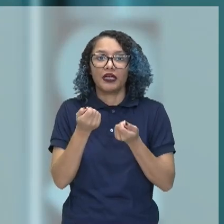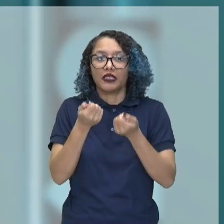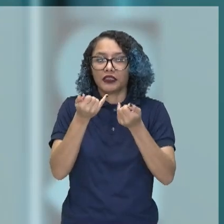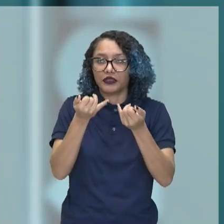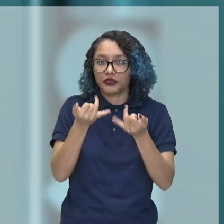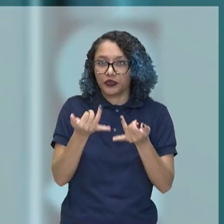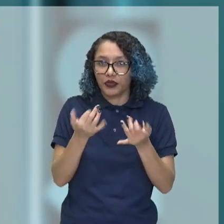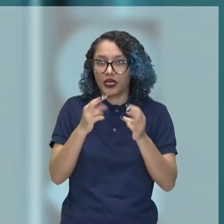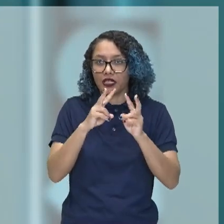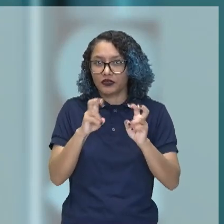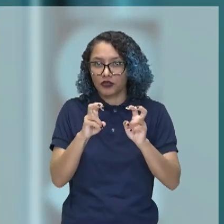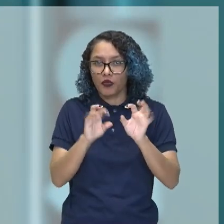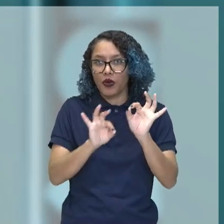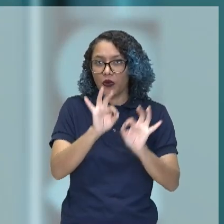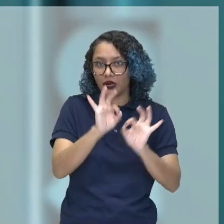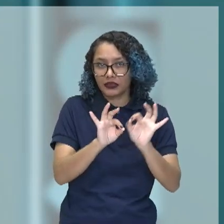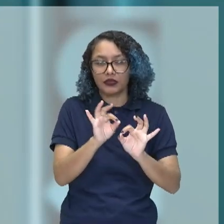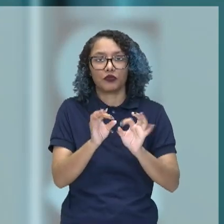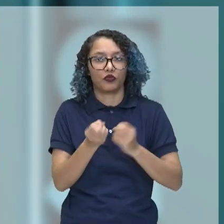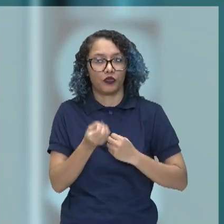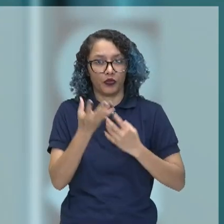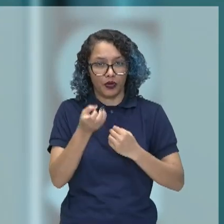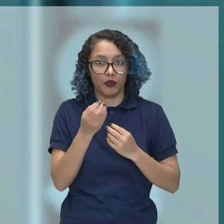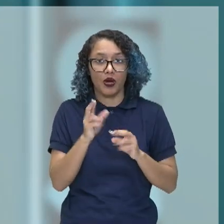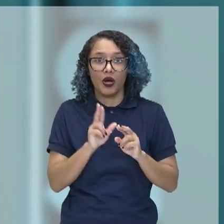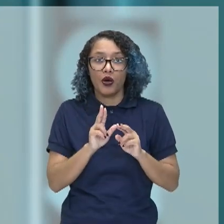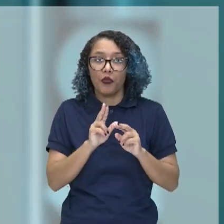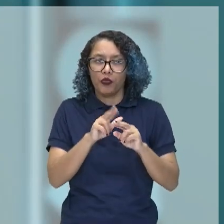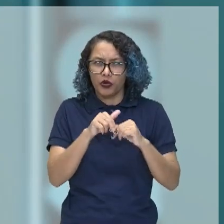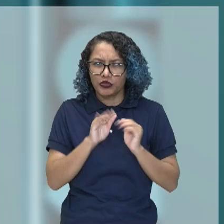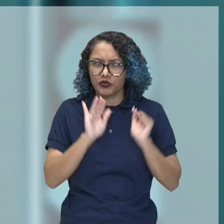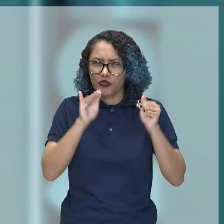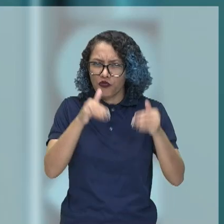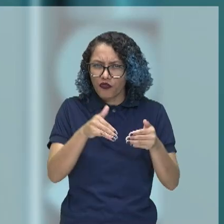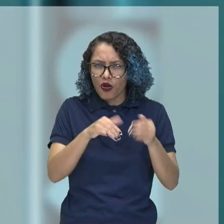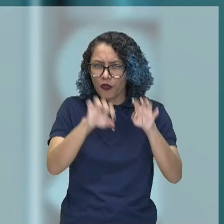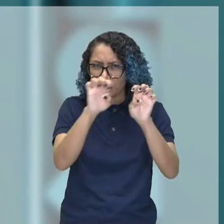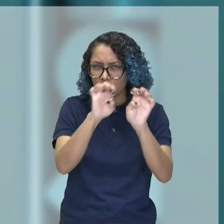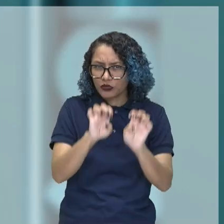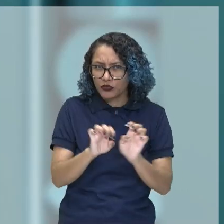construção do poema. Por isso essa ideia de voltar-se um pouco para a forma, mas